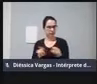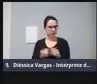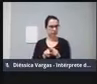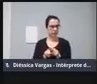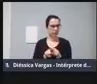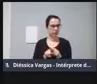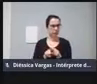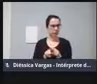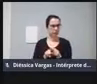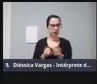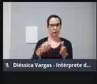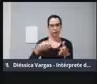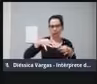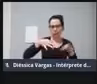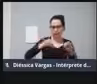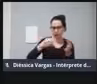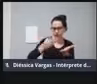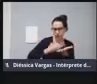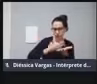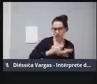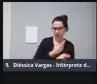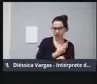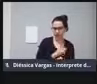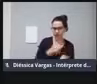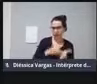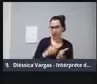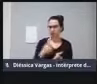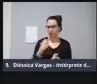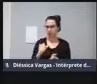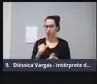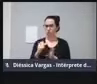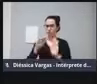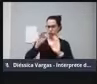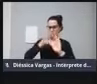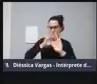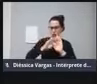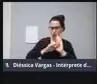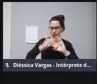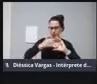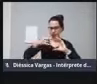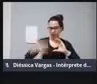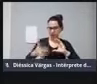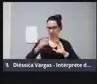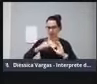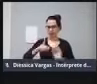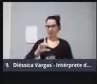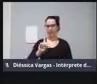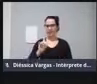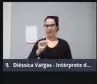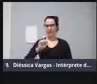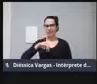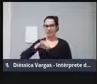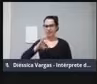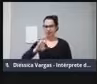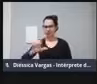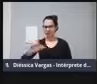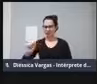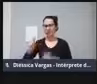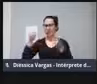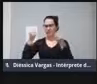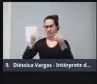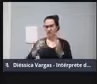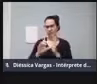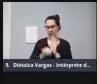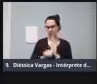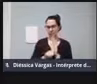a 19, explicando um pouquinho sobre as ordens e as características que a professora Daniela vai falar daqui a pouquinho. Na página